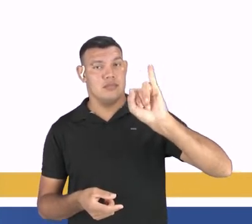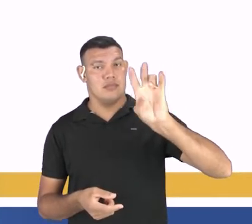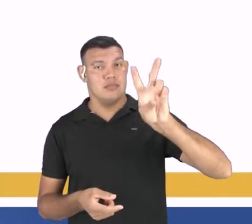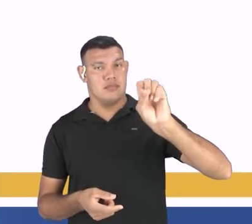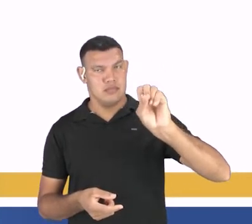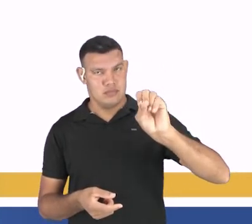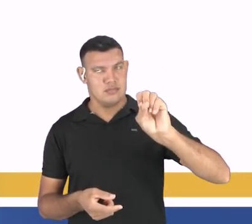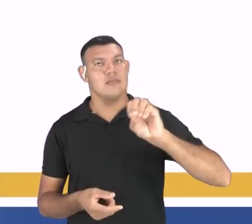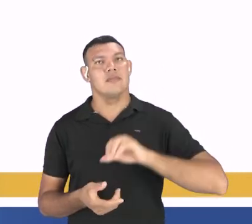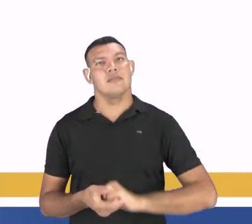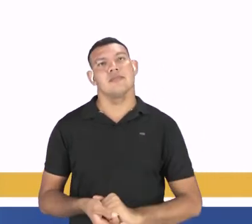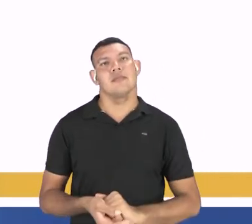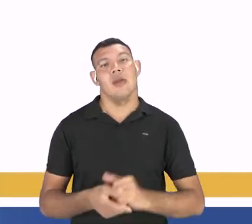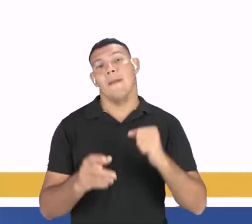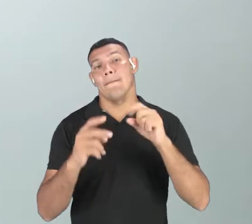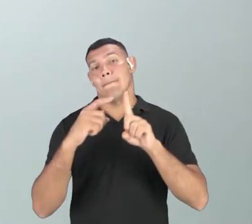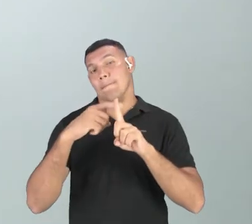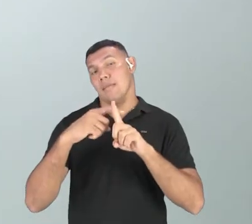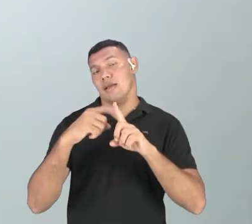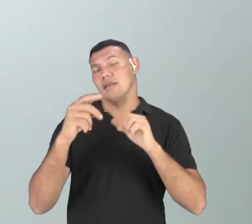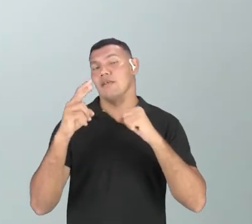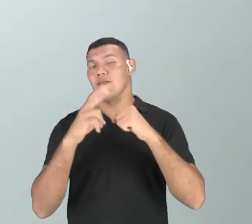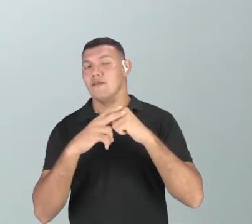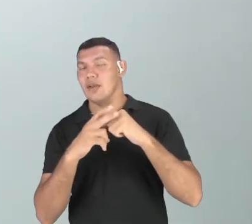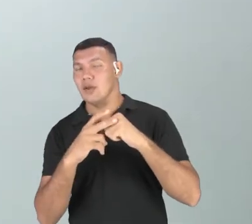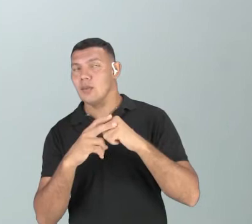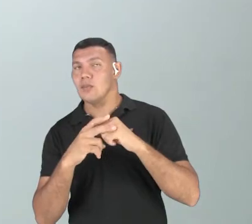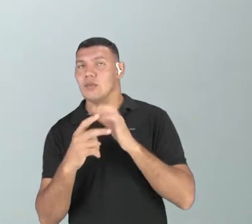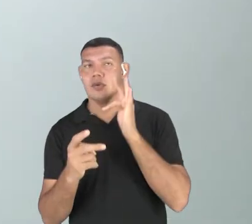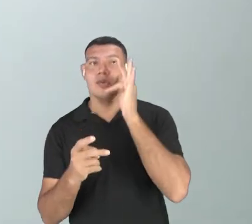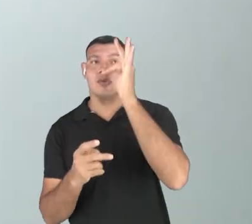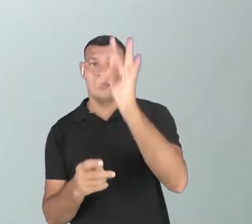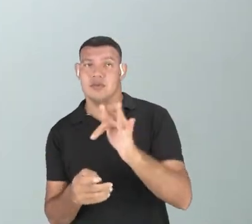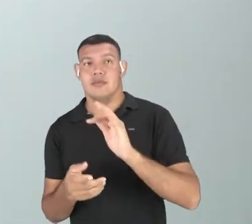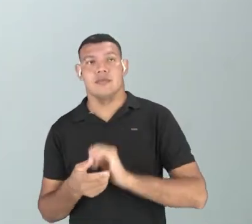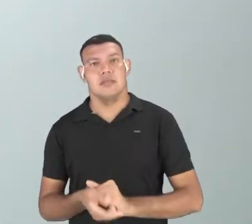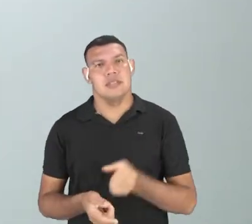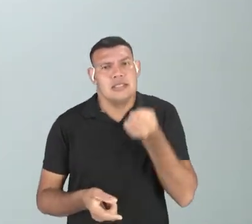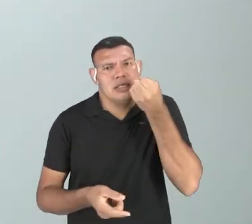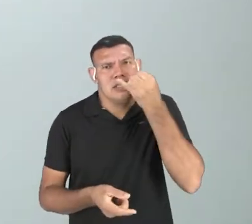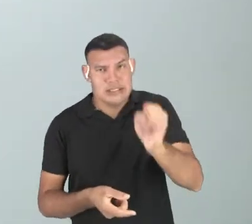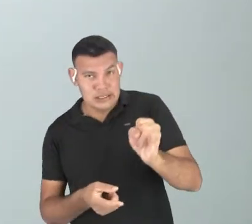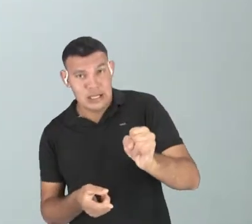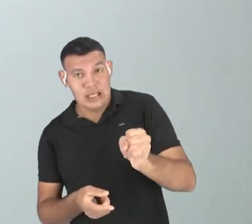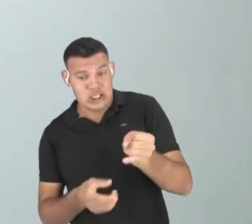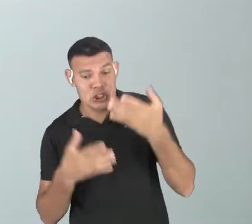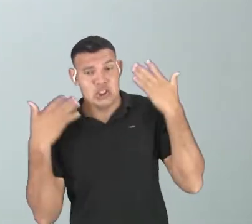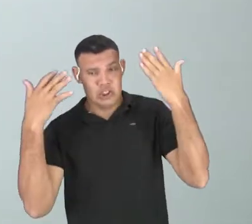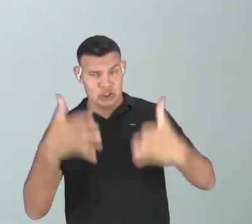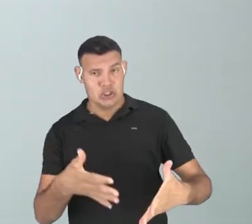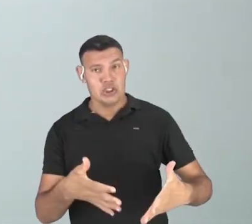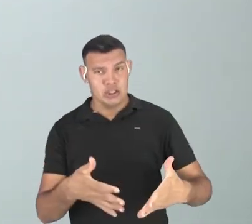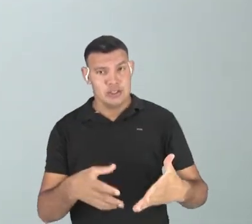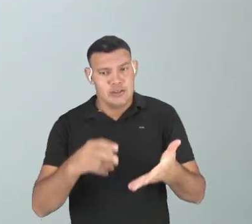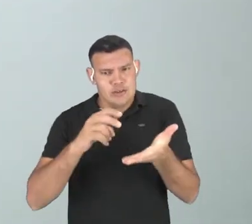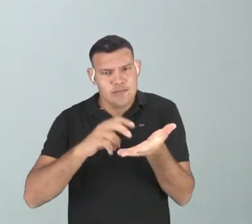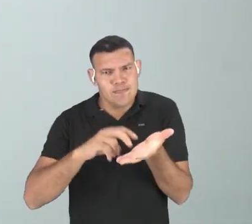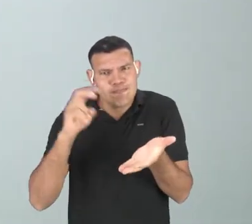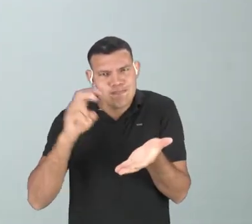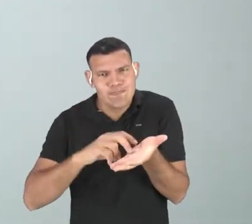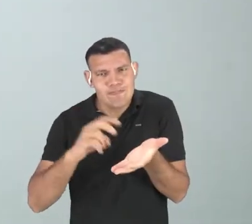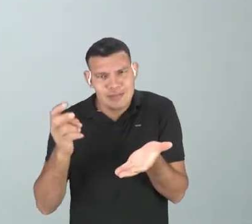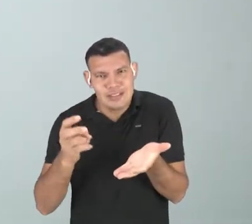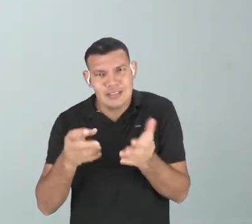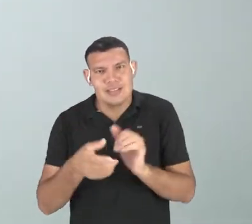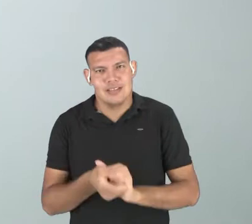ainda vai acontecer, certo? Ah, como é que tá teu dia? Cara, se eu chegar cedo em casa, eu te ligarei. Tá vendo? É